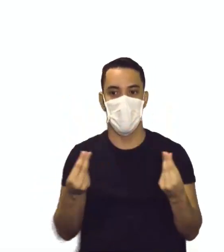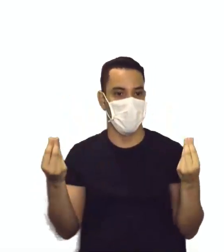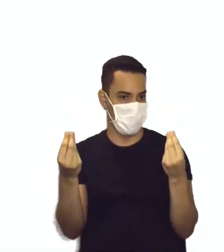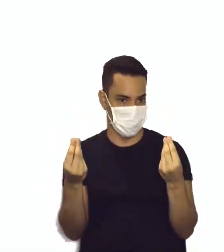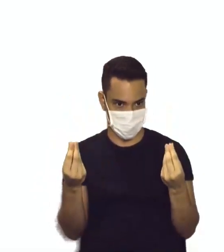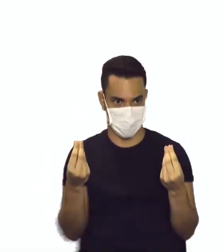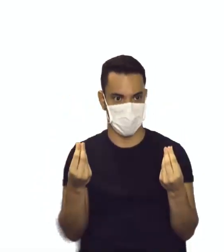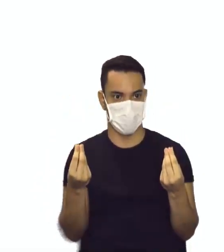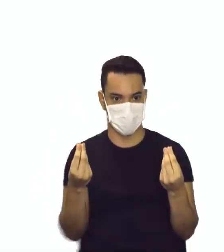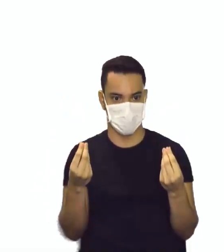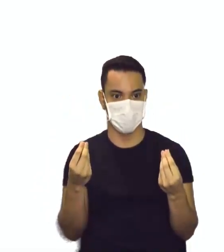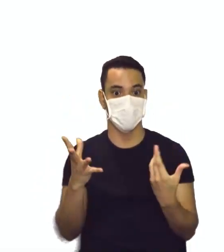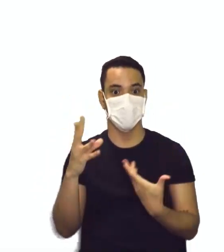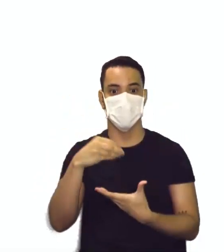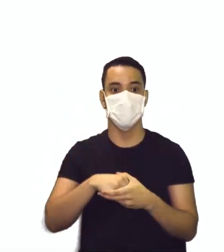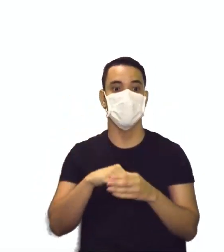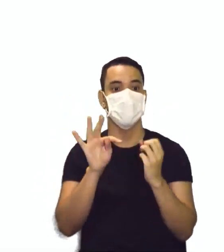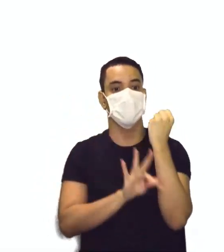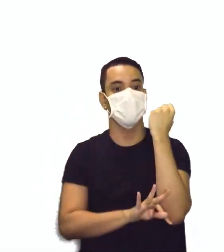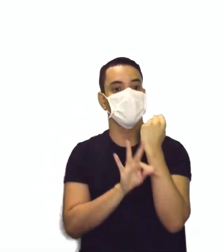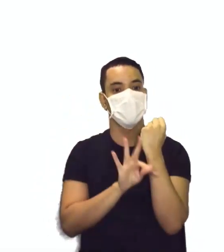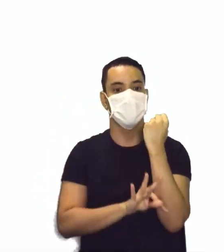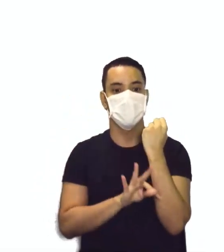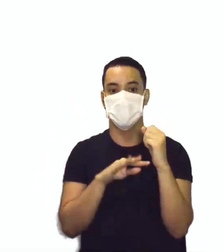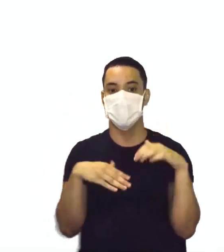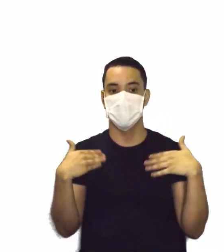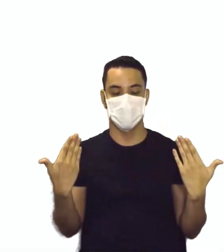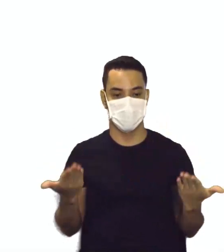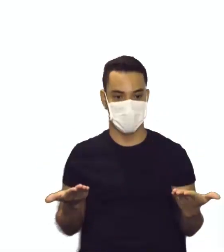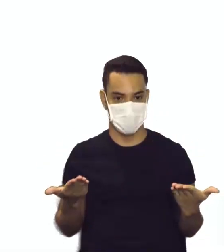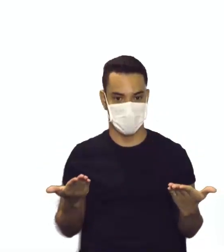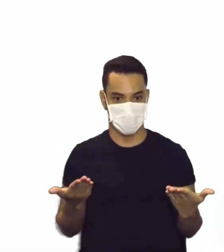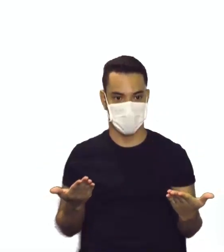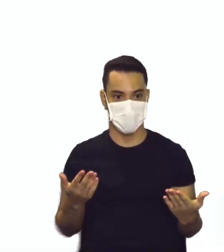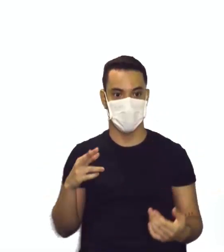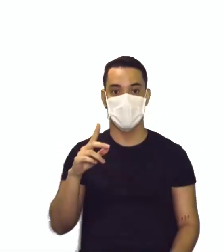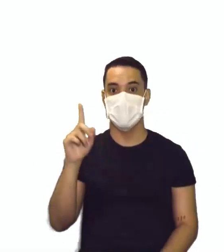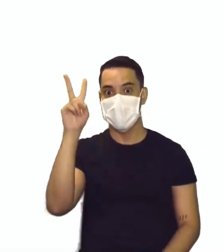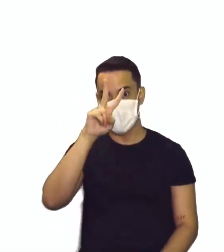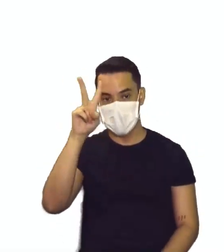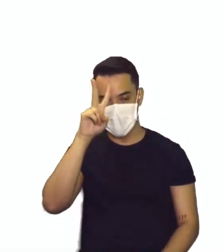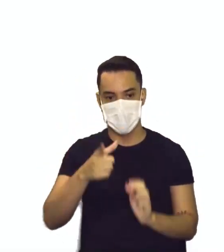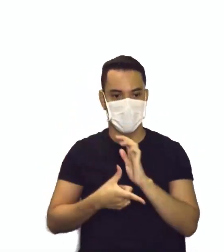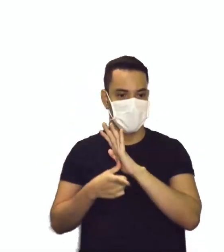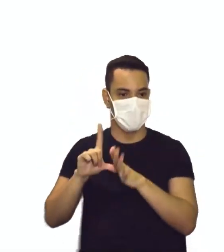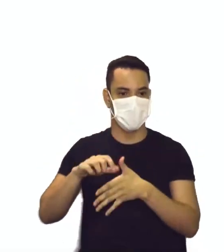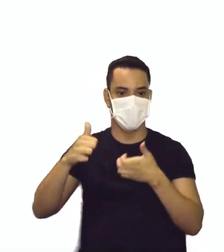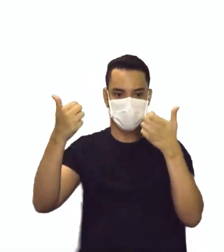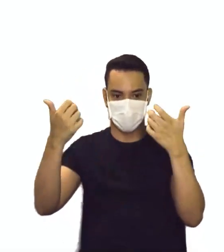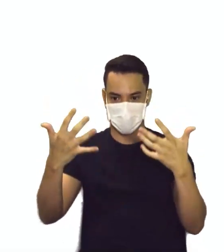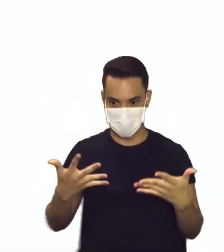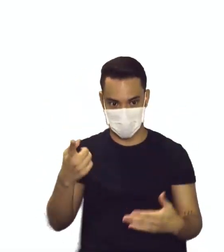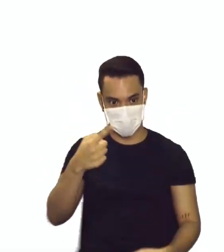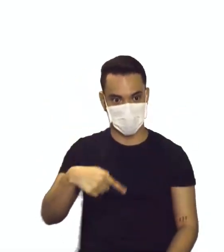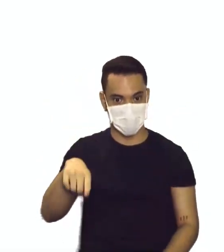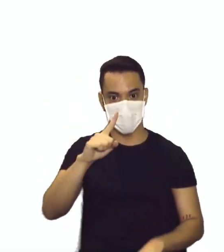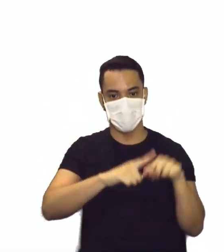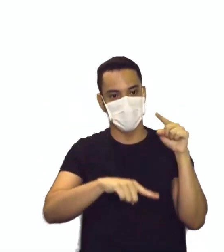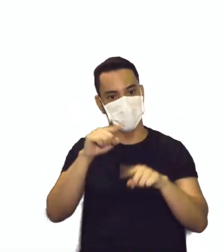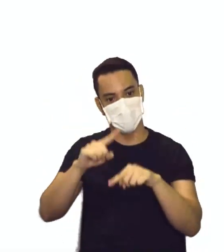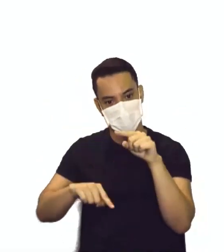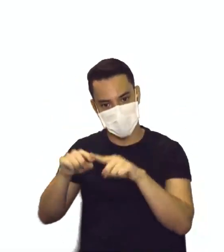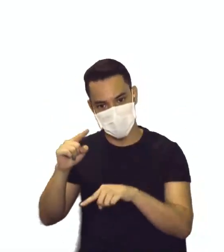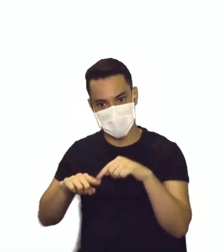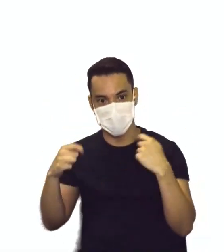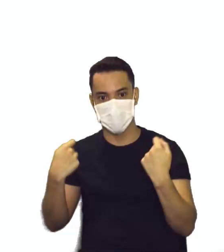desaparecia ao ser resfriado, a que temperatura? Pessoal, olha só, resfriado. Lembra que eu falei para vocês, para que o material ele se